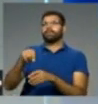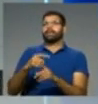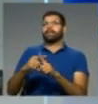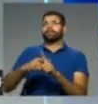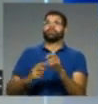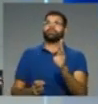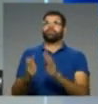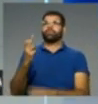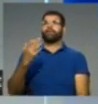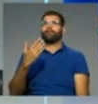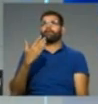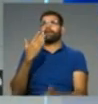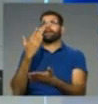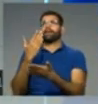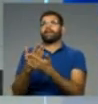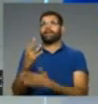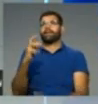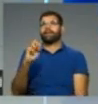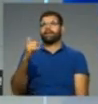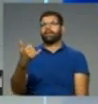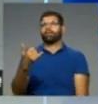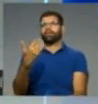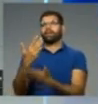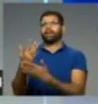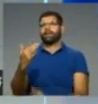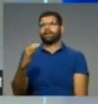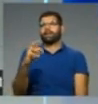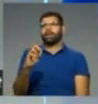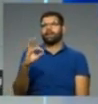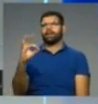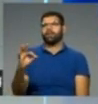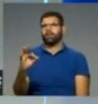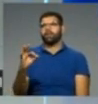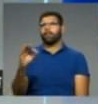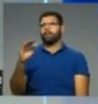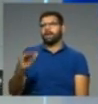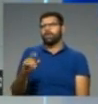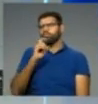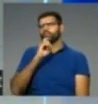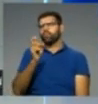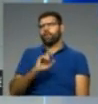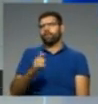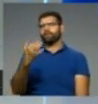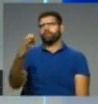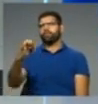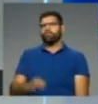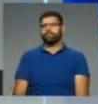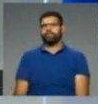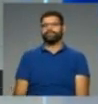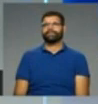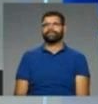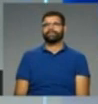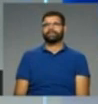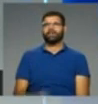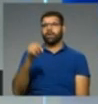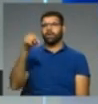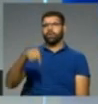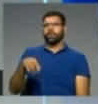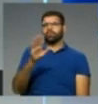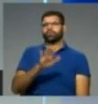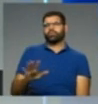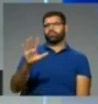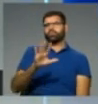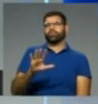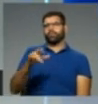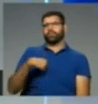também sobe e vai atingir os 32 a 34 graus, um pouco menos na Guarda, com 28. Na região sul,